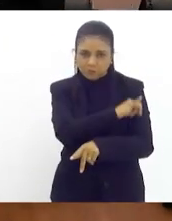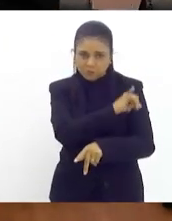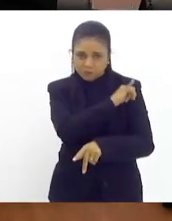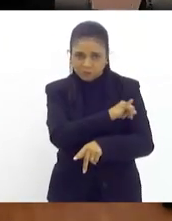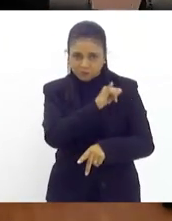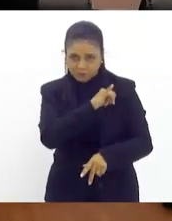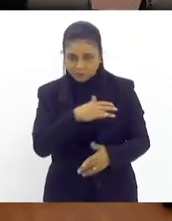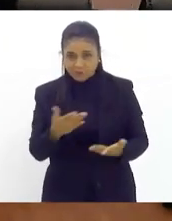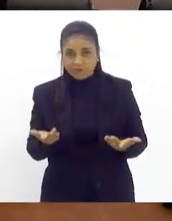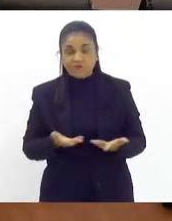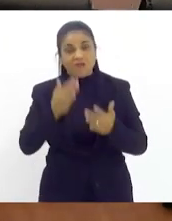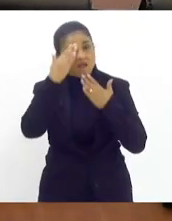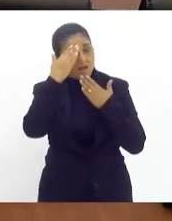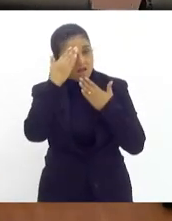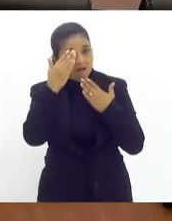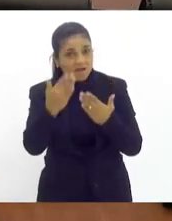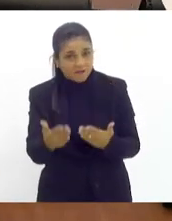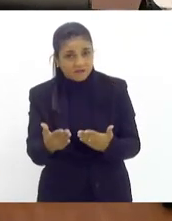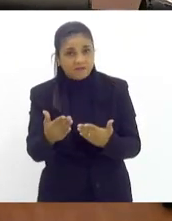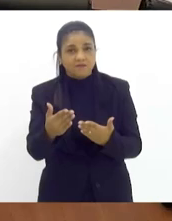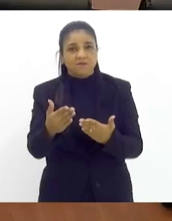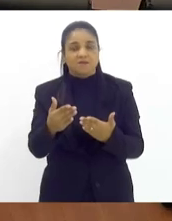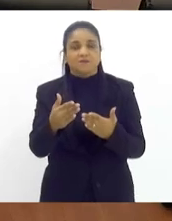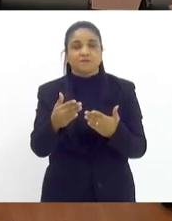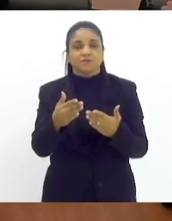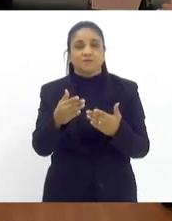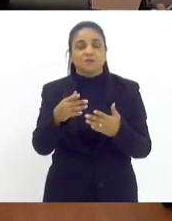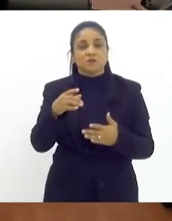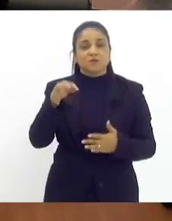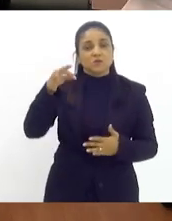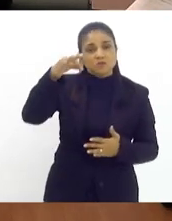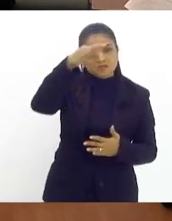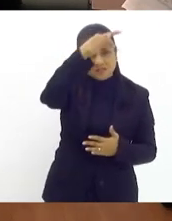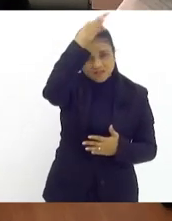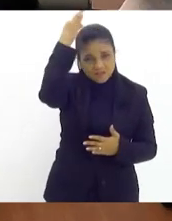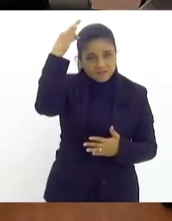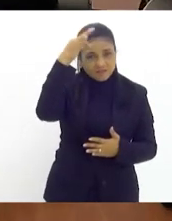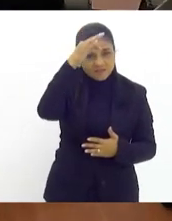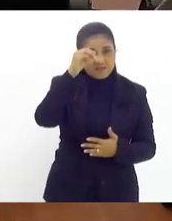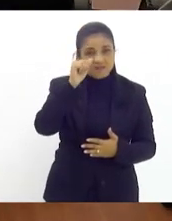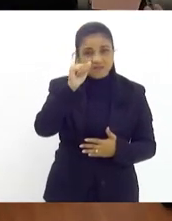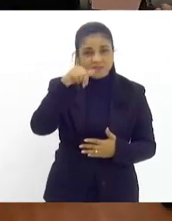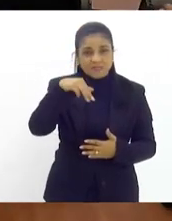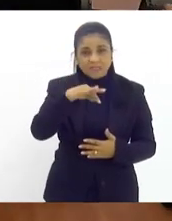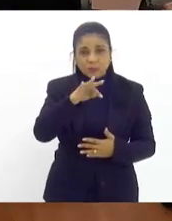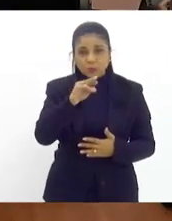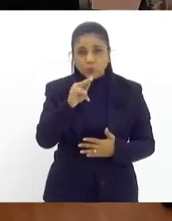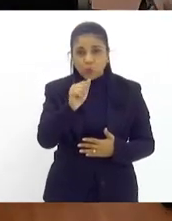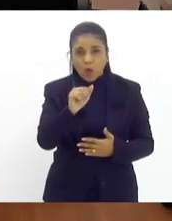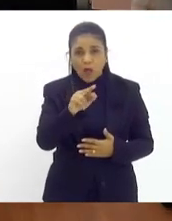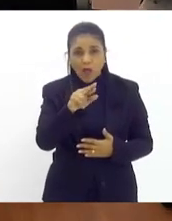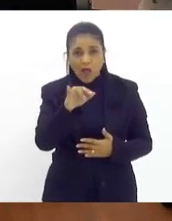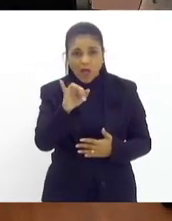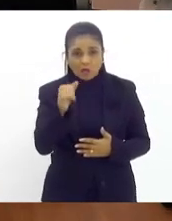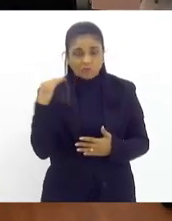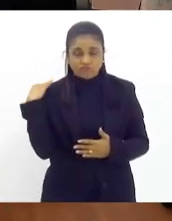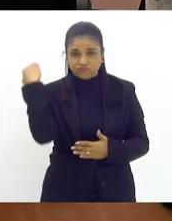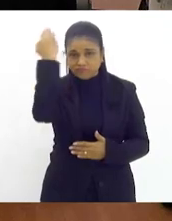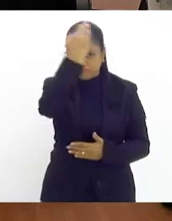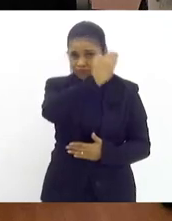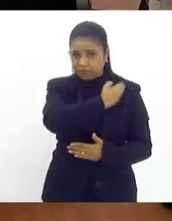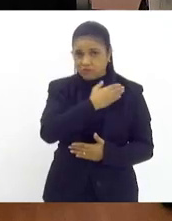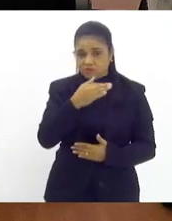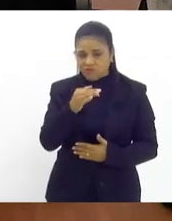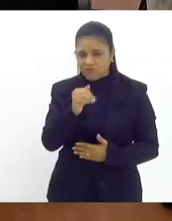Agradecer mais uma vez e dizer que o Santuário de Fátima Deputado ele da pandemia para cá